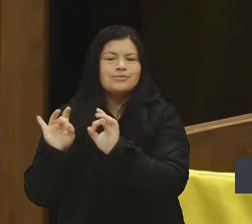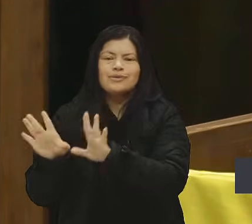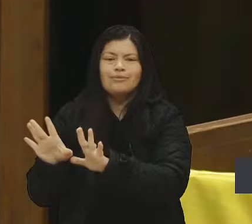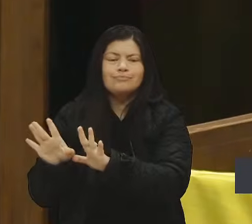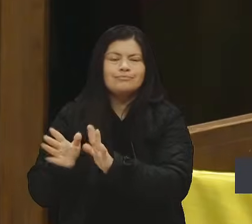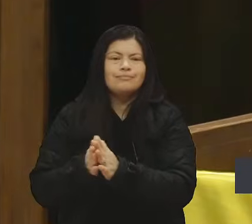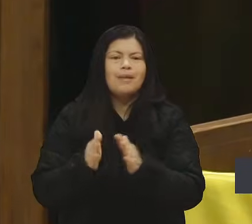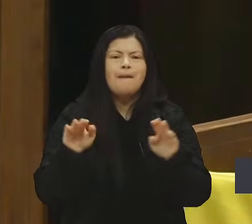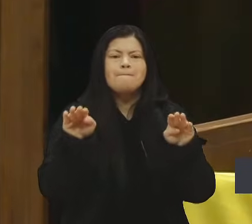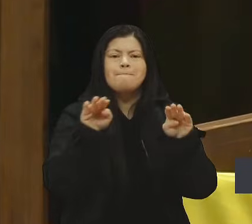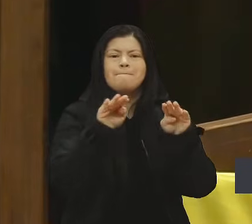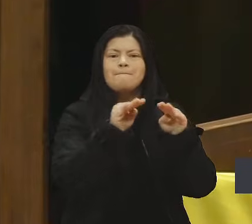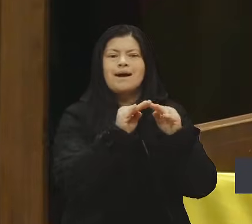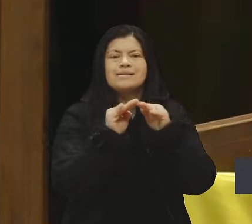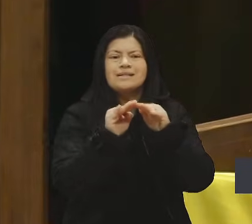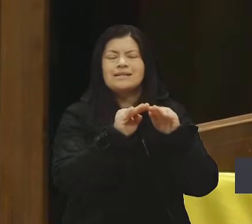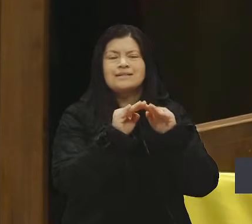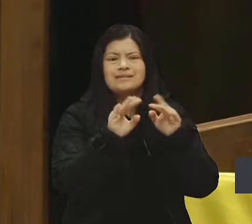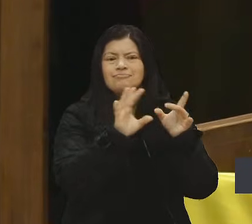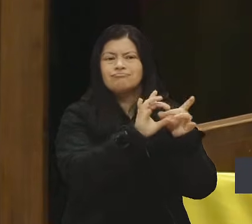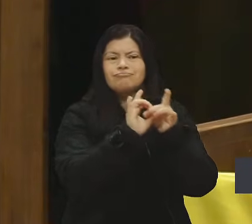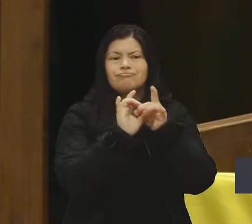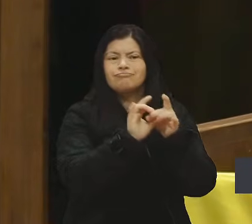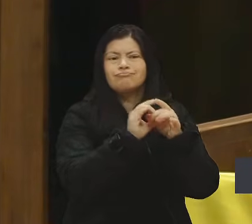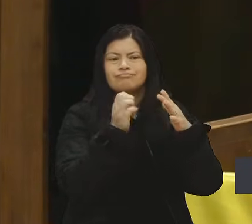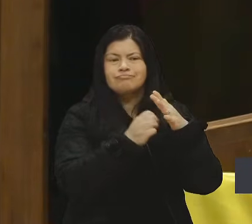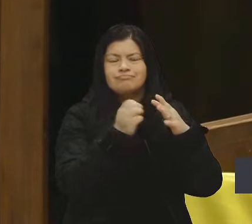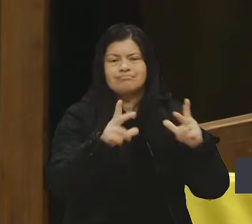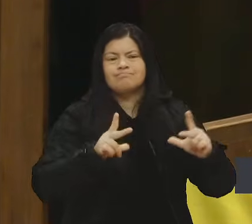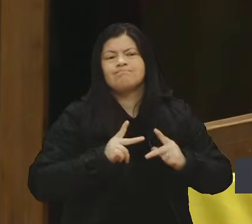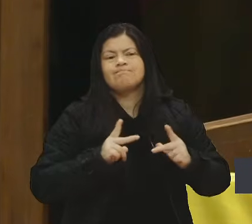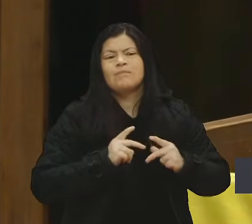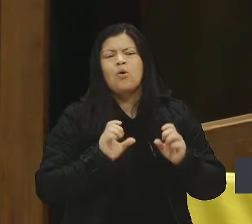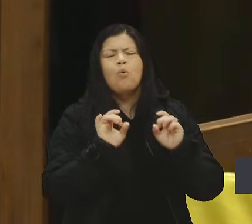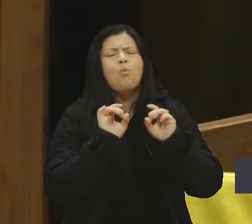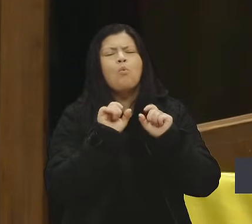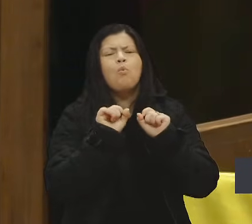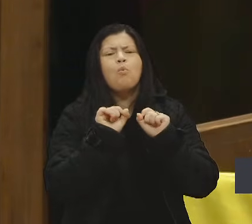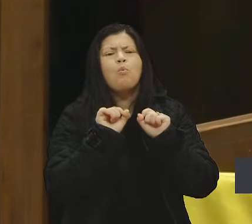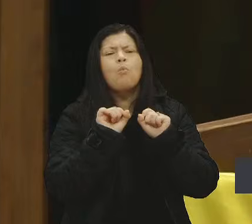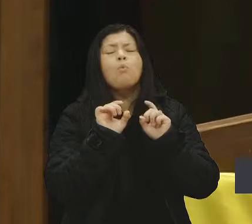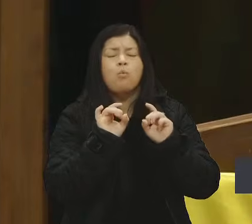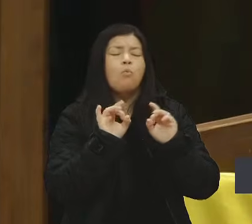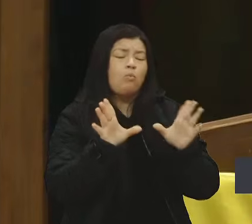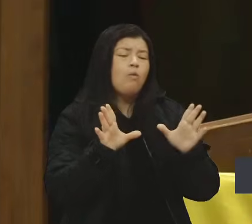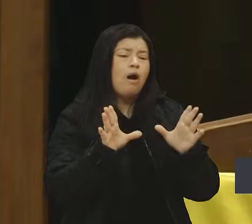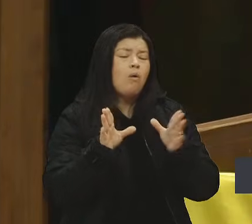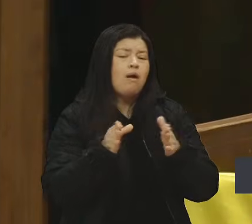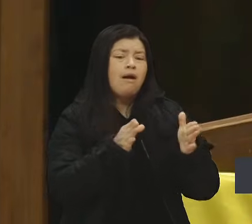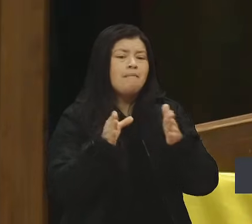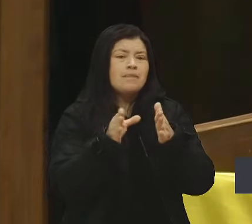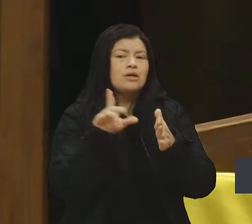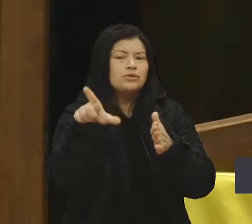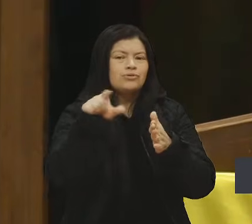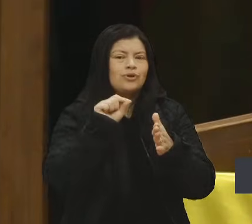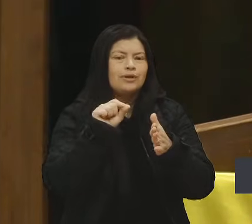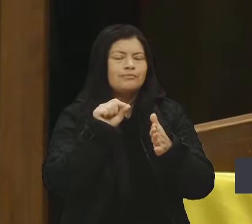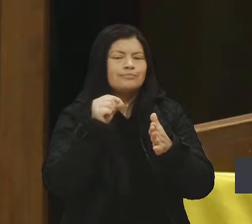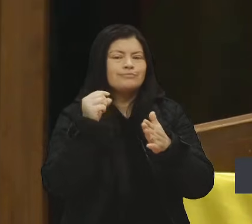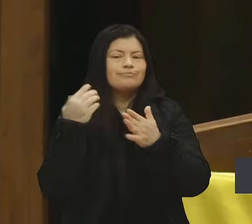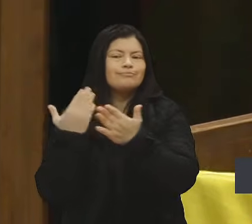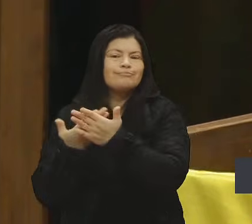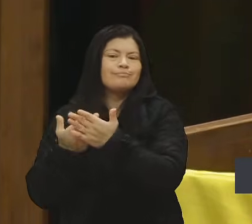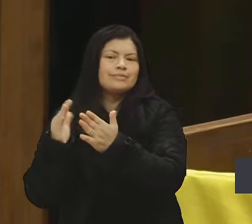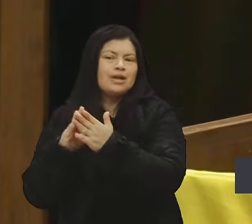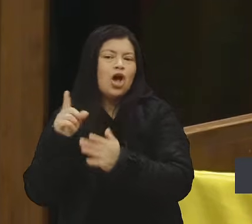parcerias público-privadas e uma demonstração clara de qual é o caminho que esse governo escolheu para a educação.